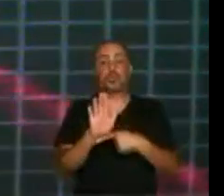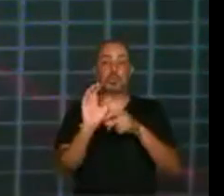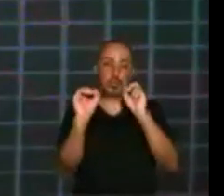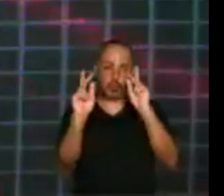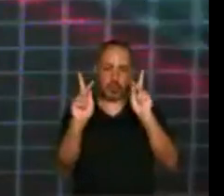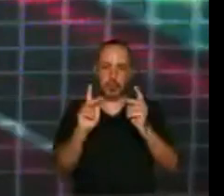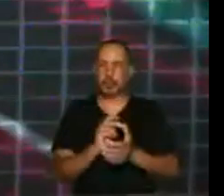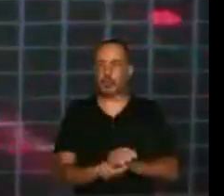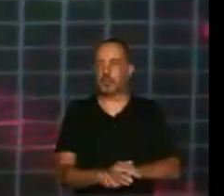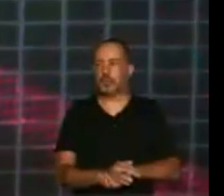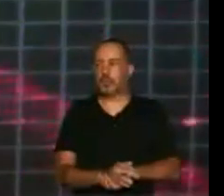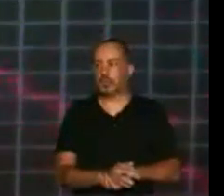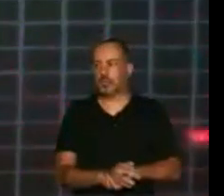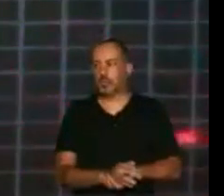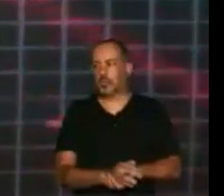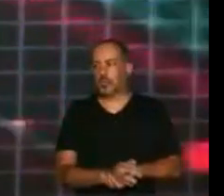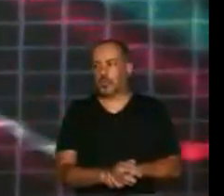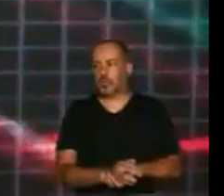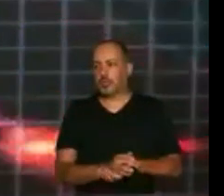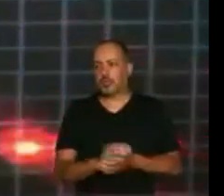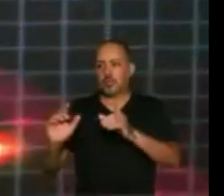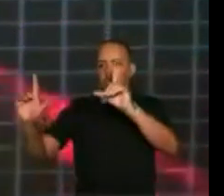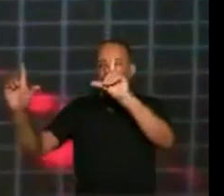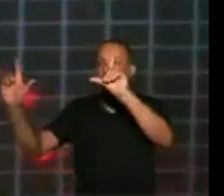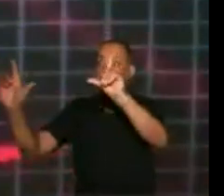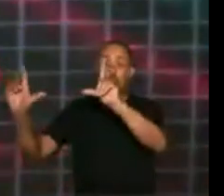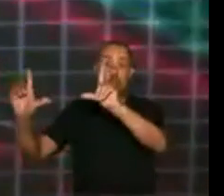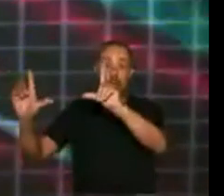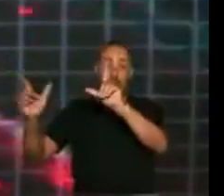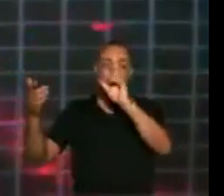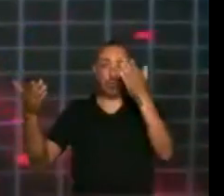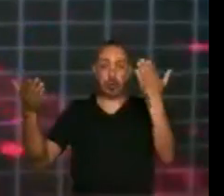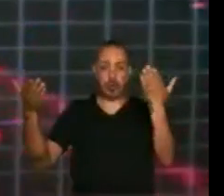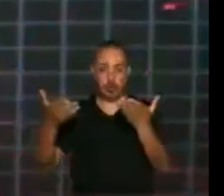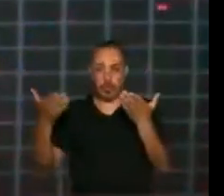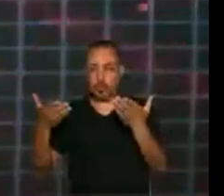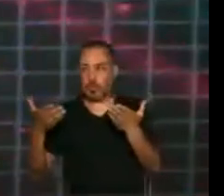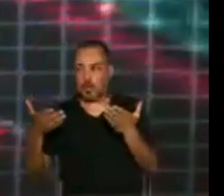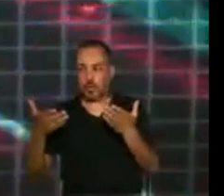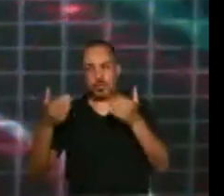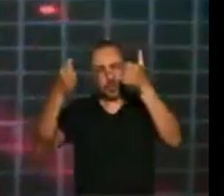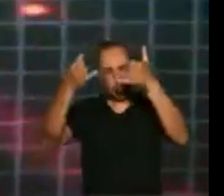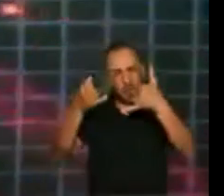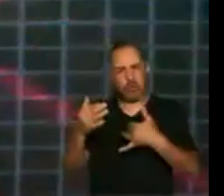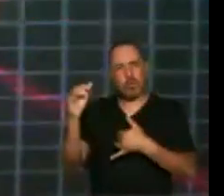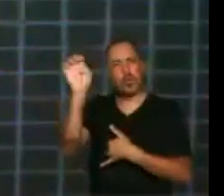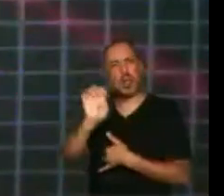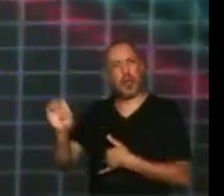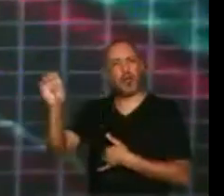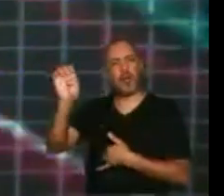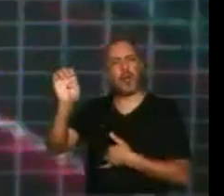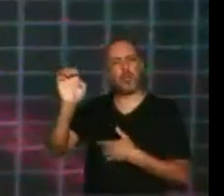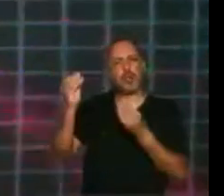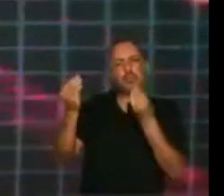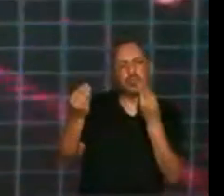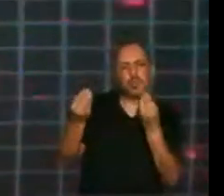vai ajudar vocês, tá bom? Então, a gente vai fazer um painel agora. A gente falou sobre esse lance da Europa, né? Como se aplica a outros